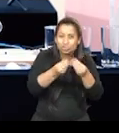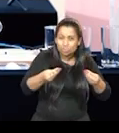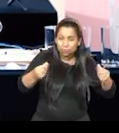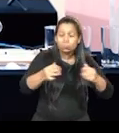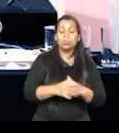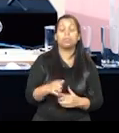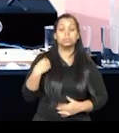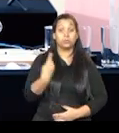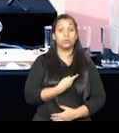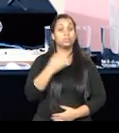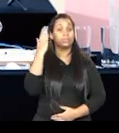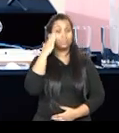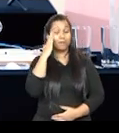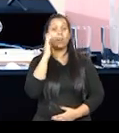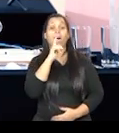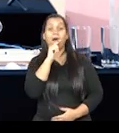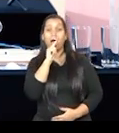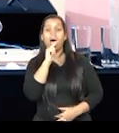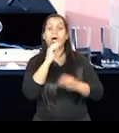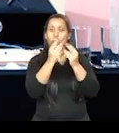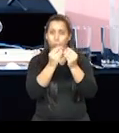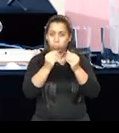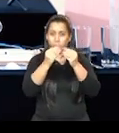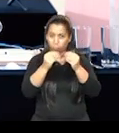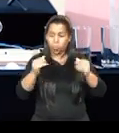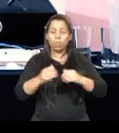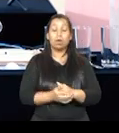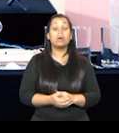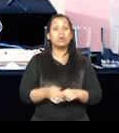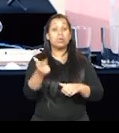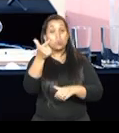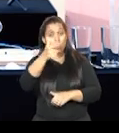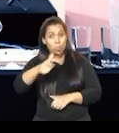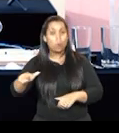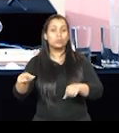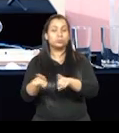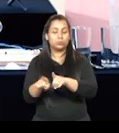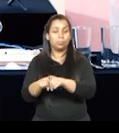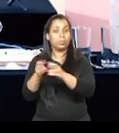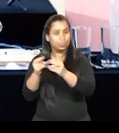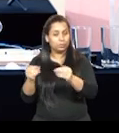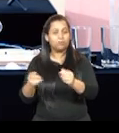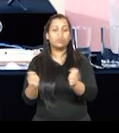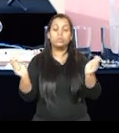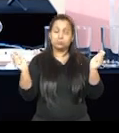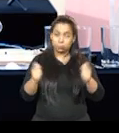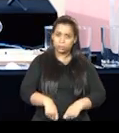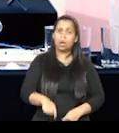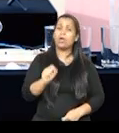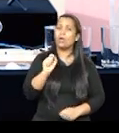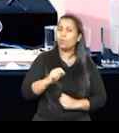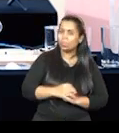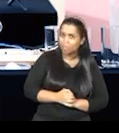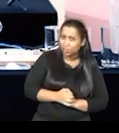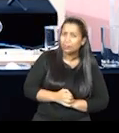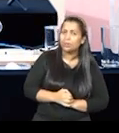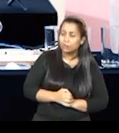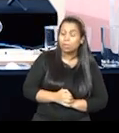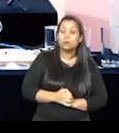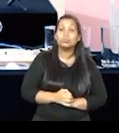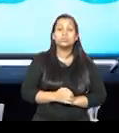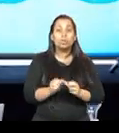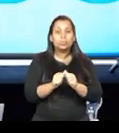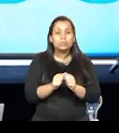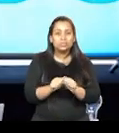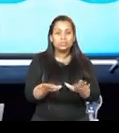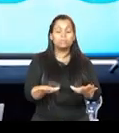Nós sabemos que a água é o solvente. Ela e outros solventes podem ser considerados como